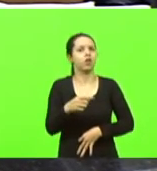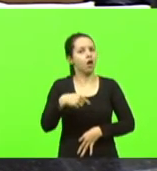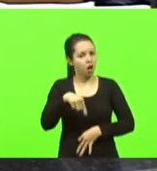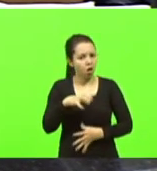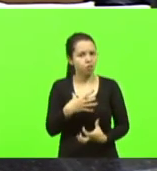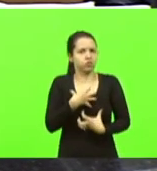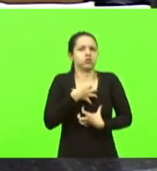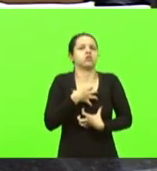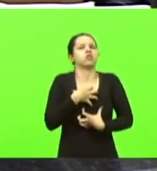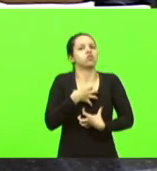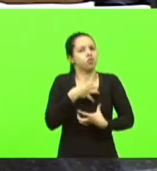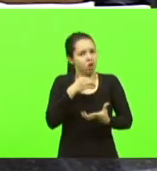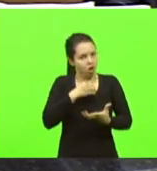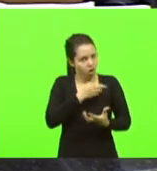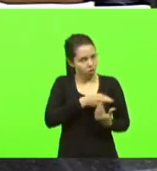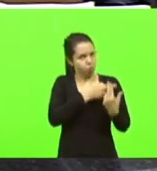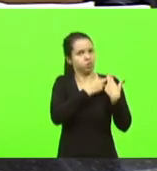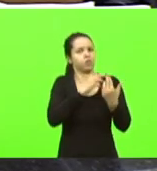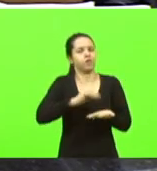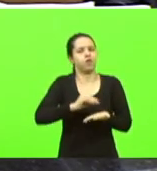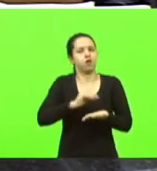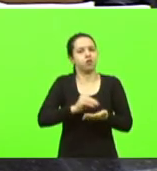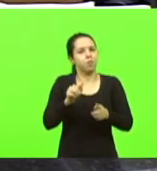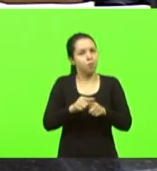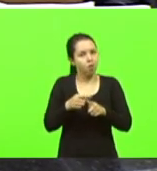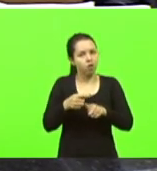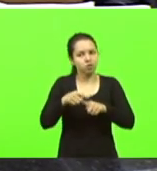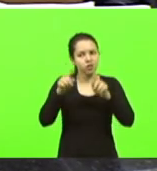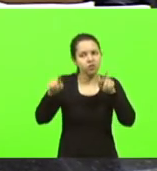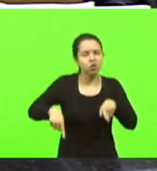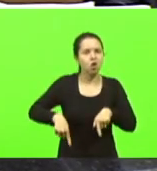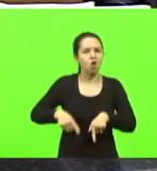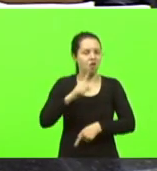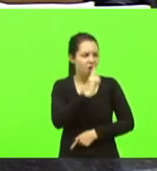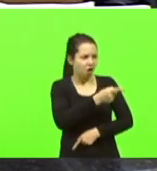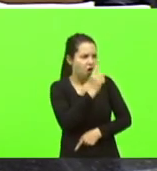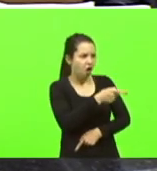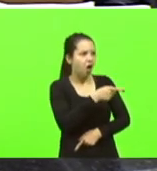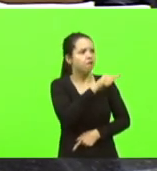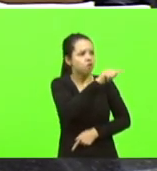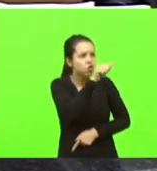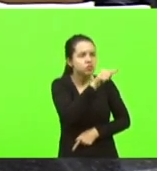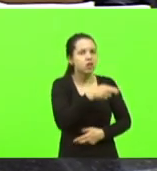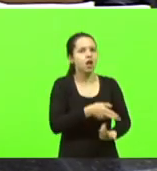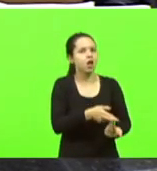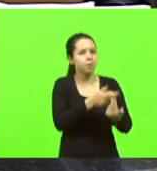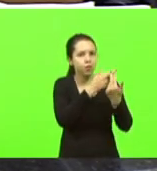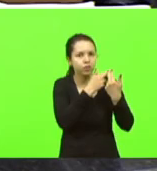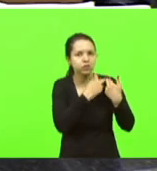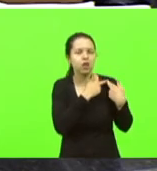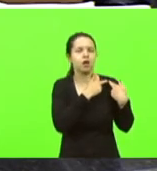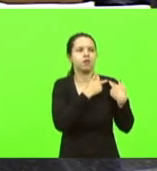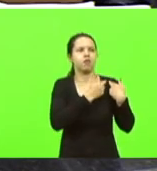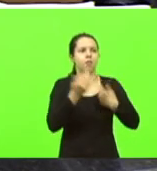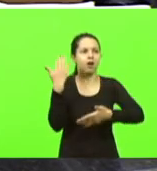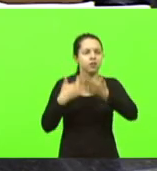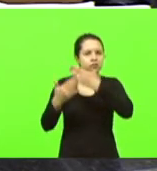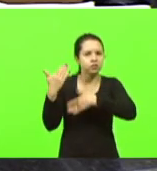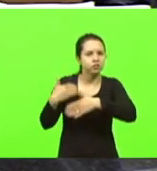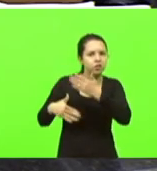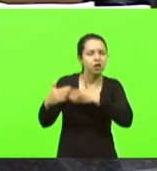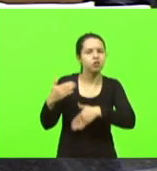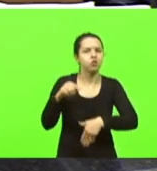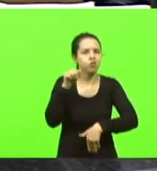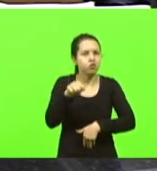sentir o e responsável por que talvez os nossos vão apontar para nós ó você é um dos responsáveis que quando lá esteve não